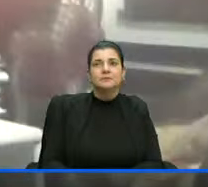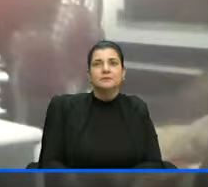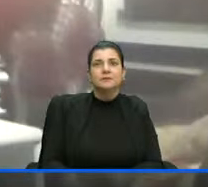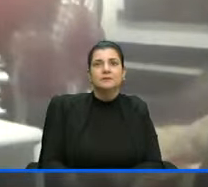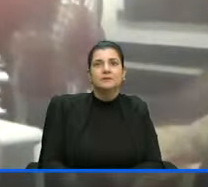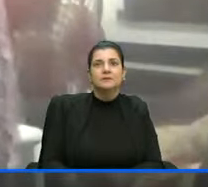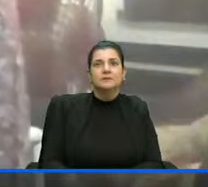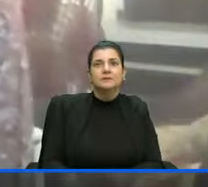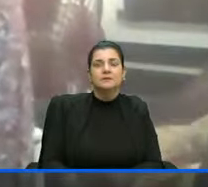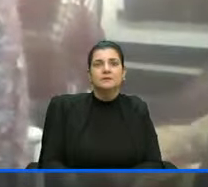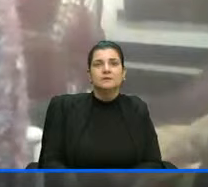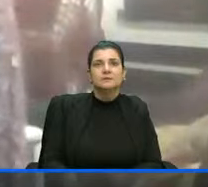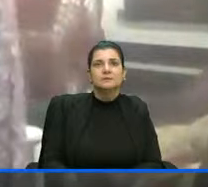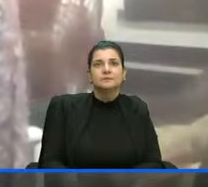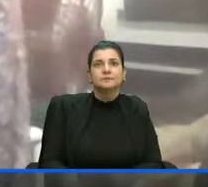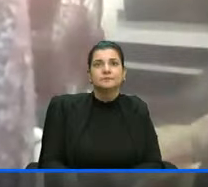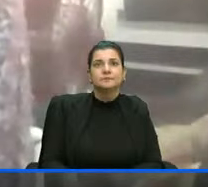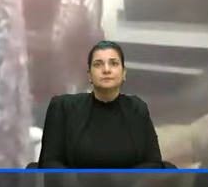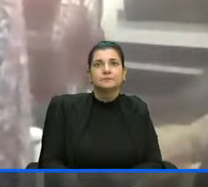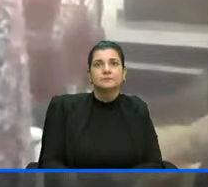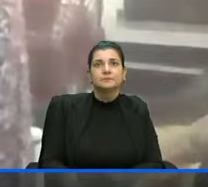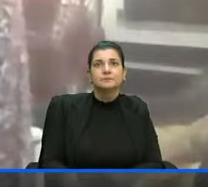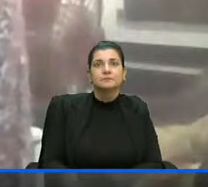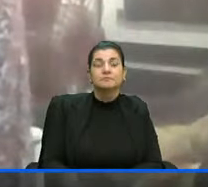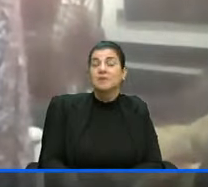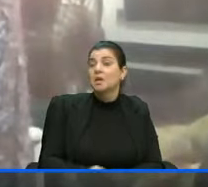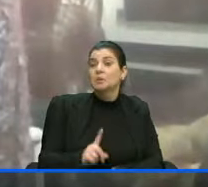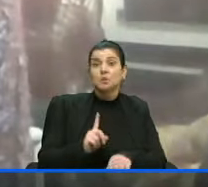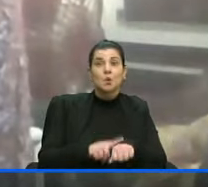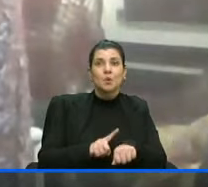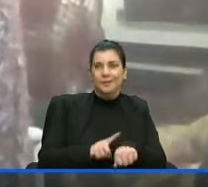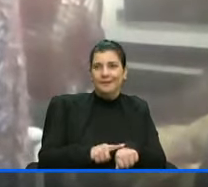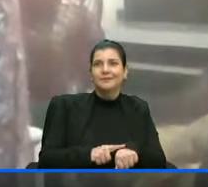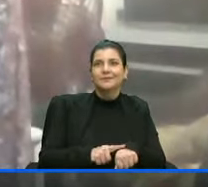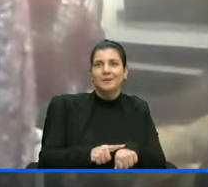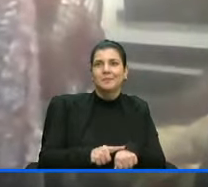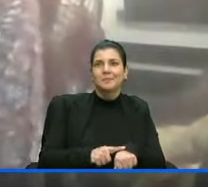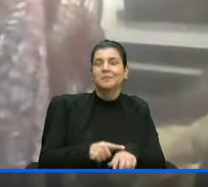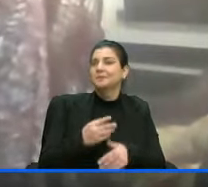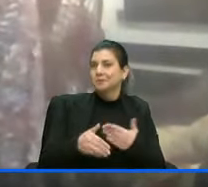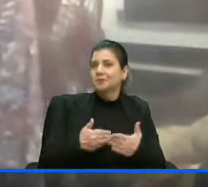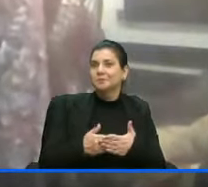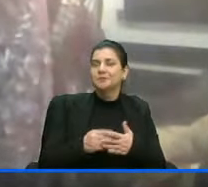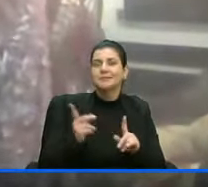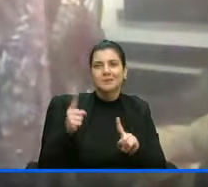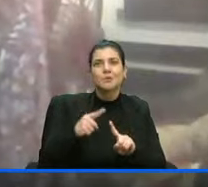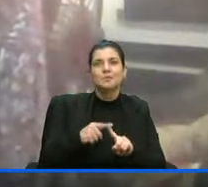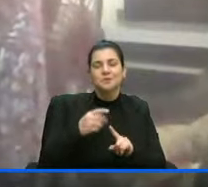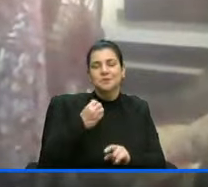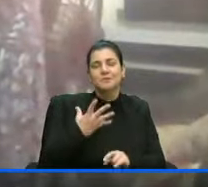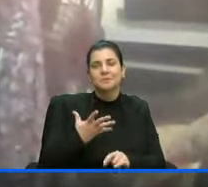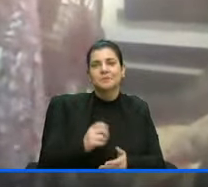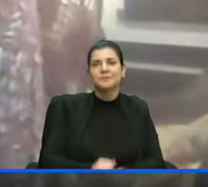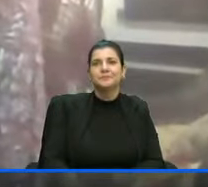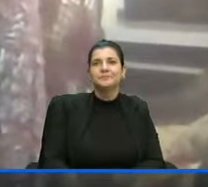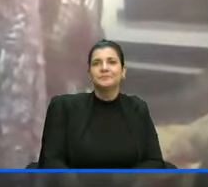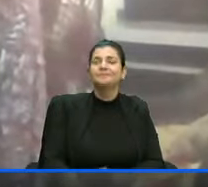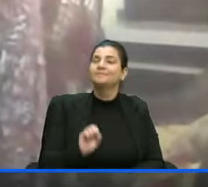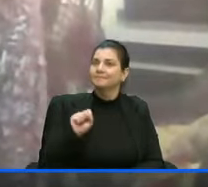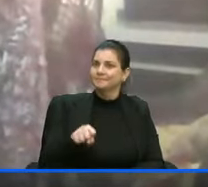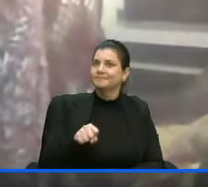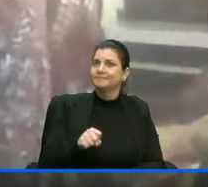Simone, eu nem estou cuidando do tempo, porque está todo mundo sendo bastante expedito, objetivo, e é muito bom. Sim,